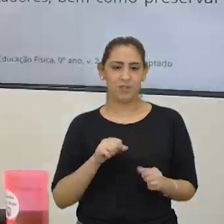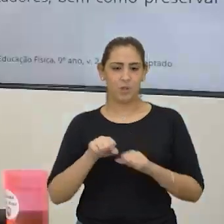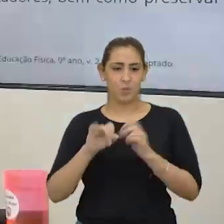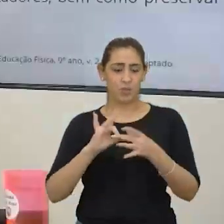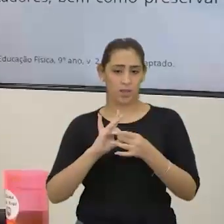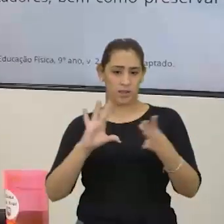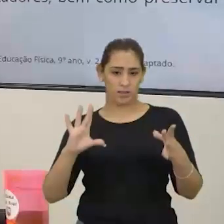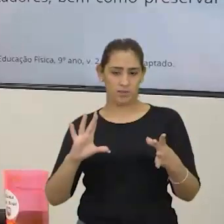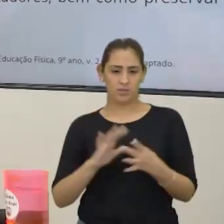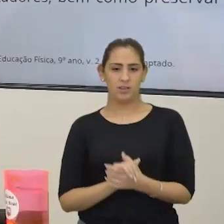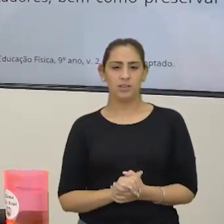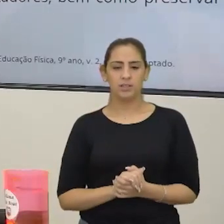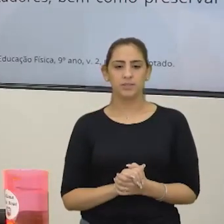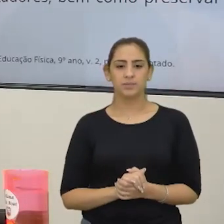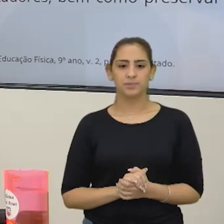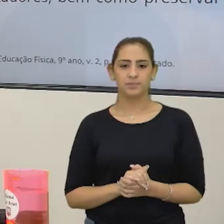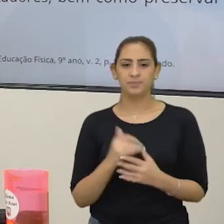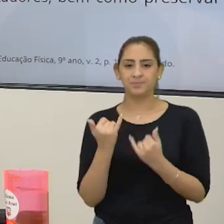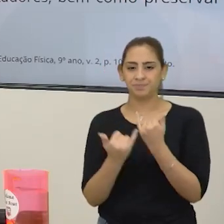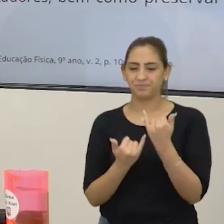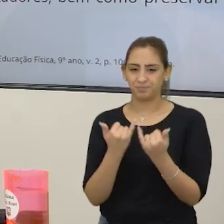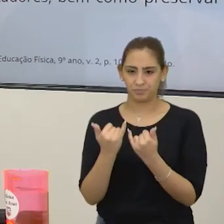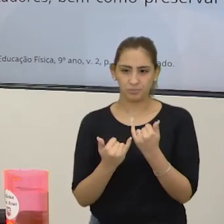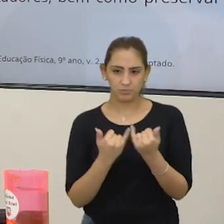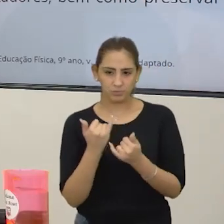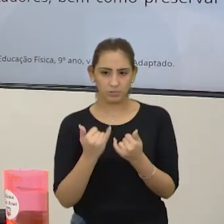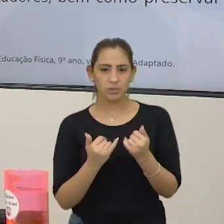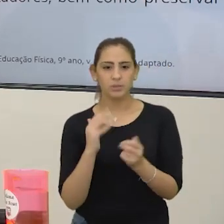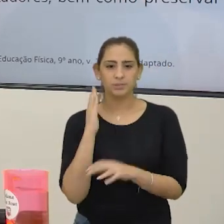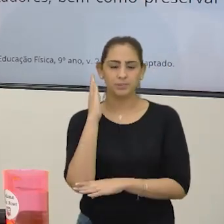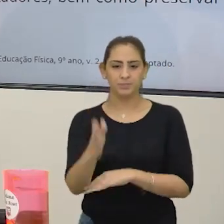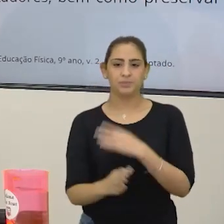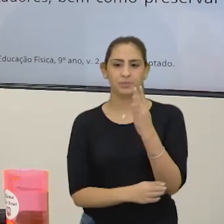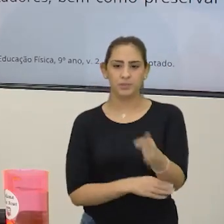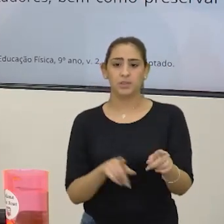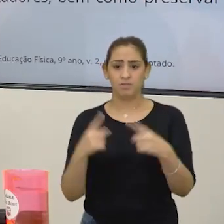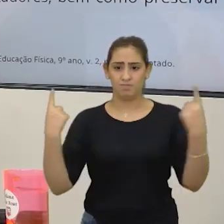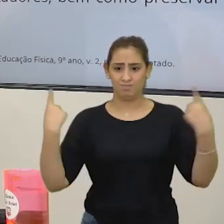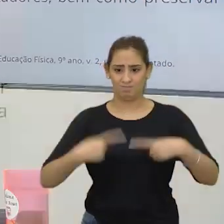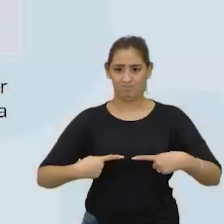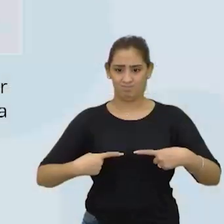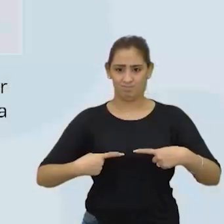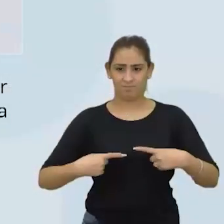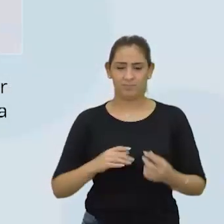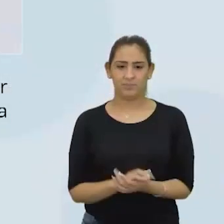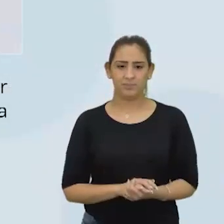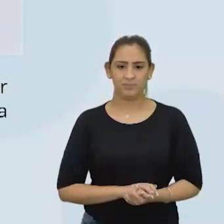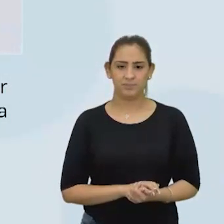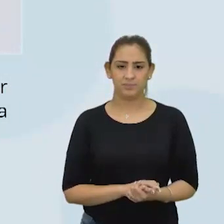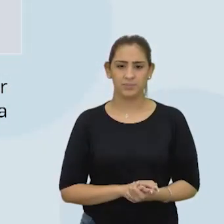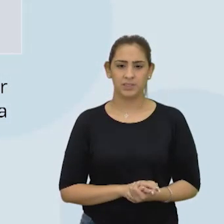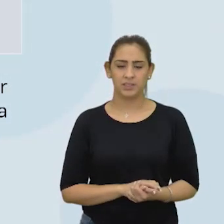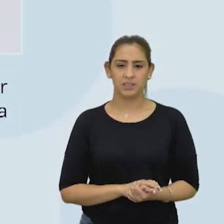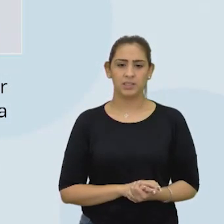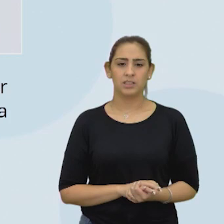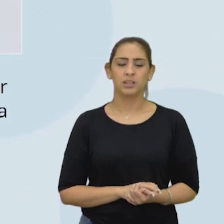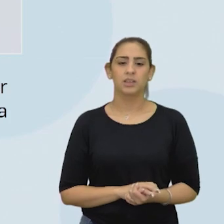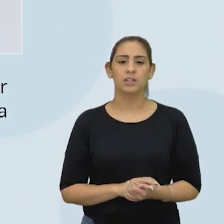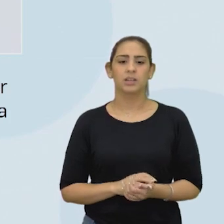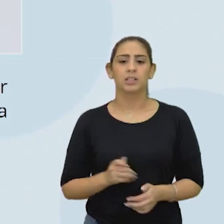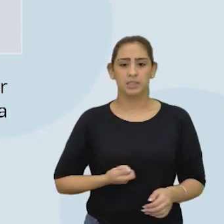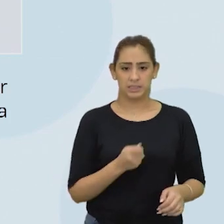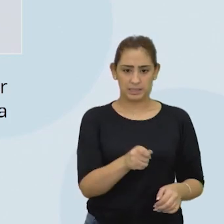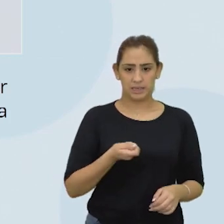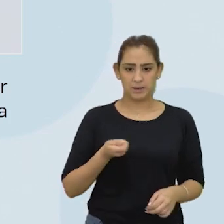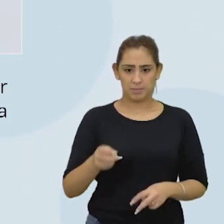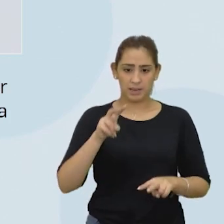Jogos Paralímpicos, tratando de esportes de combate. Quantos tinham, Juliana? 7. Então vamos lá. Esgrima em